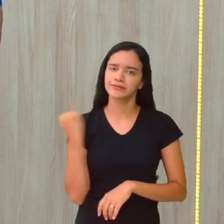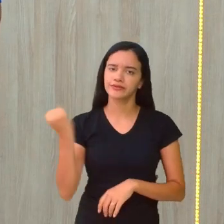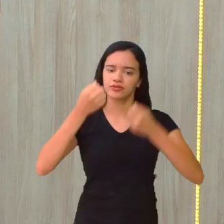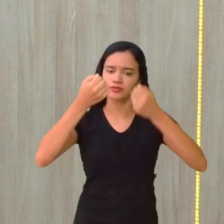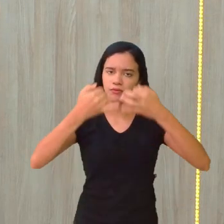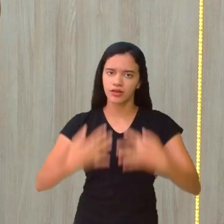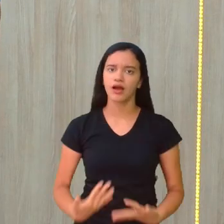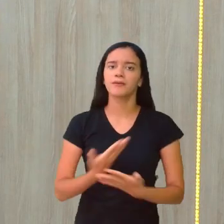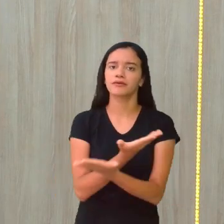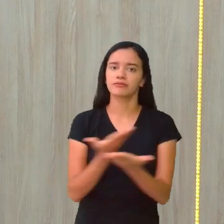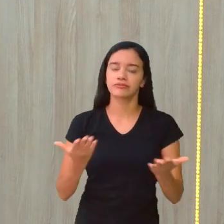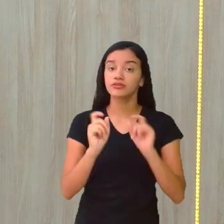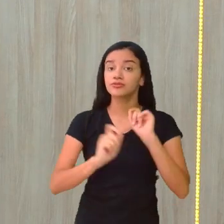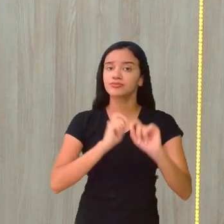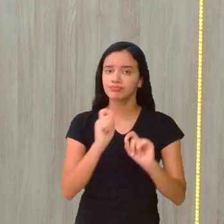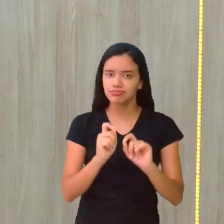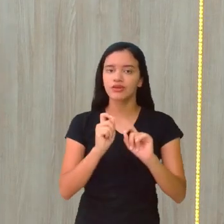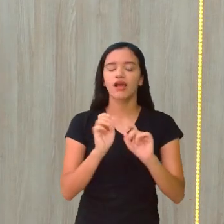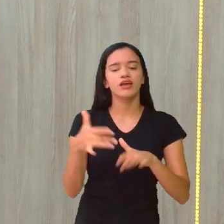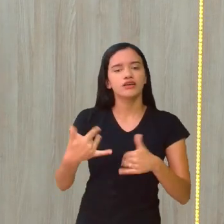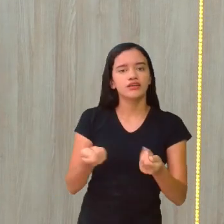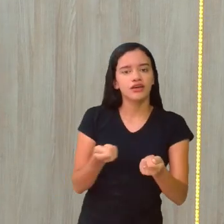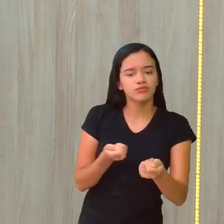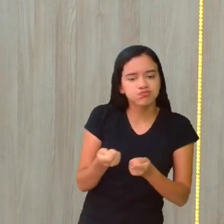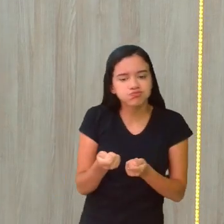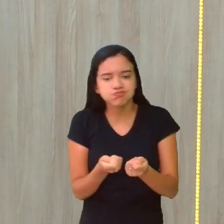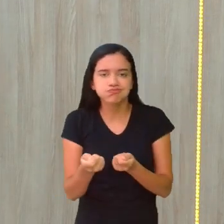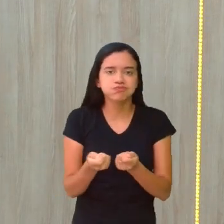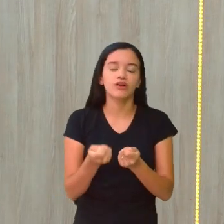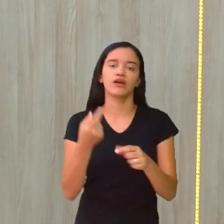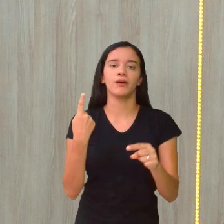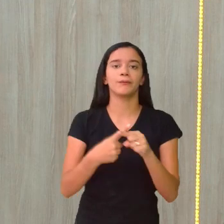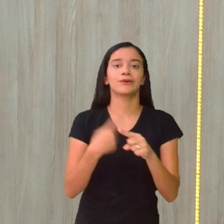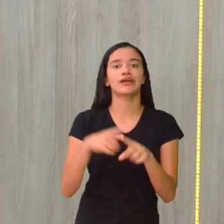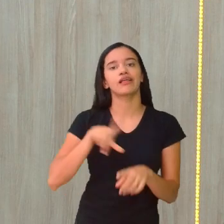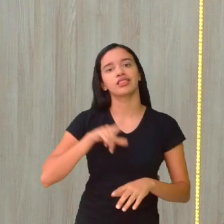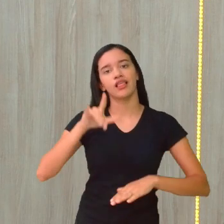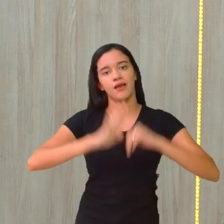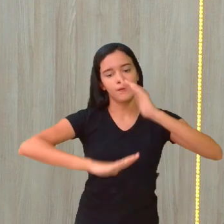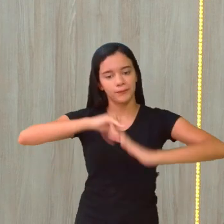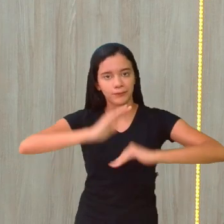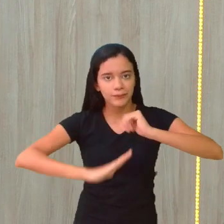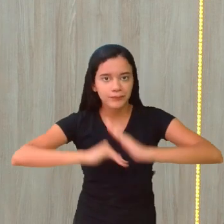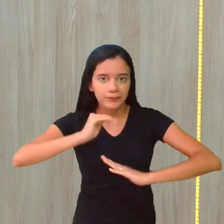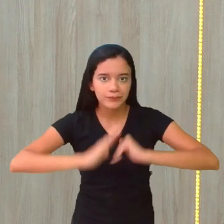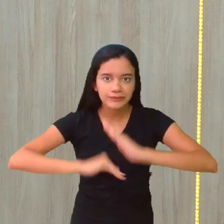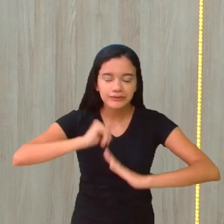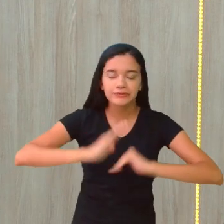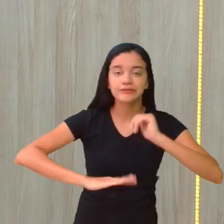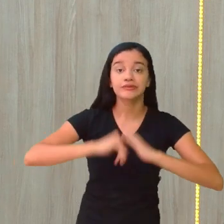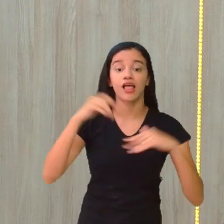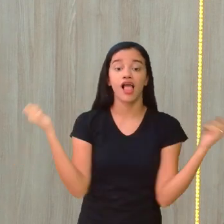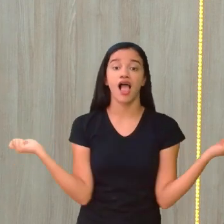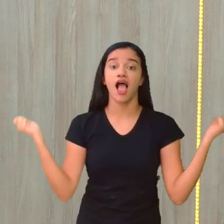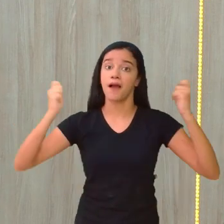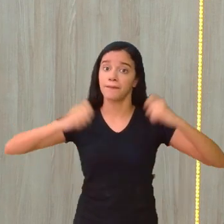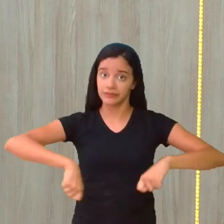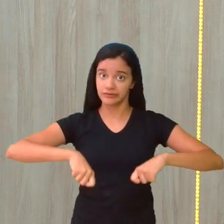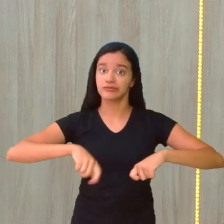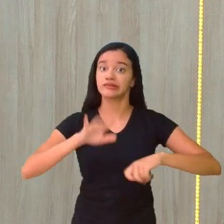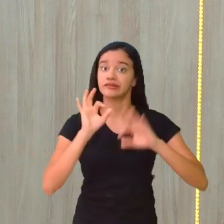vocês que é um risco controlado. Por quê? Existem profissionais que estão lá